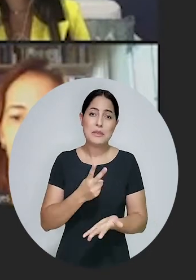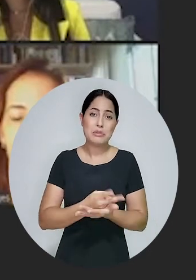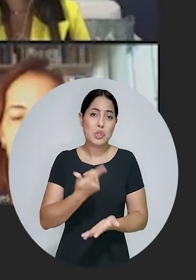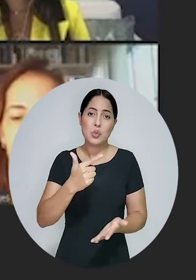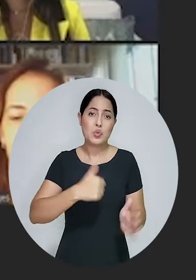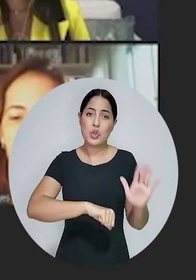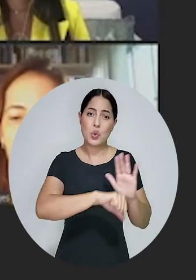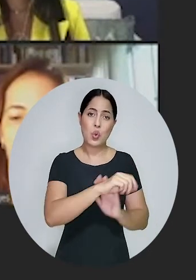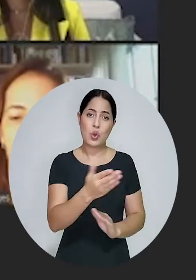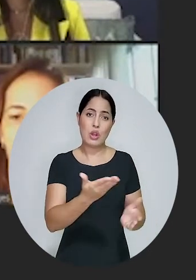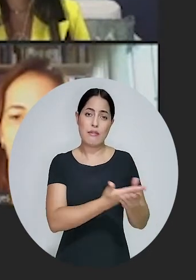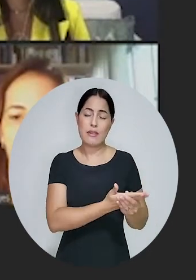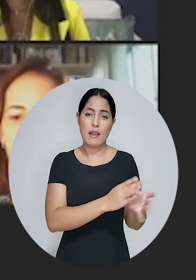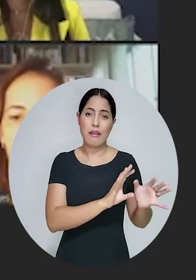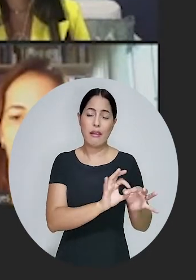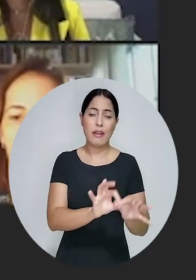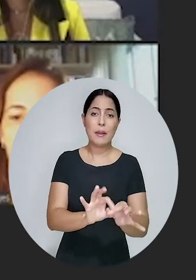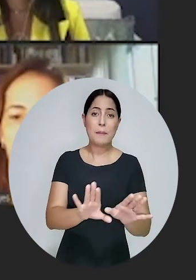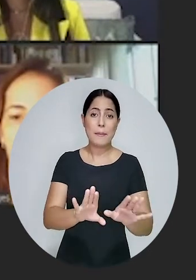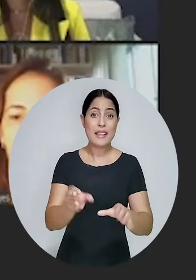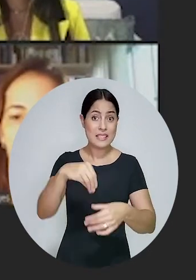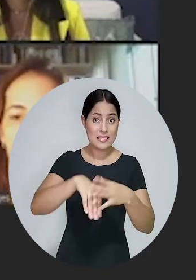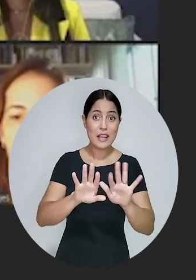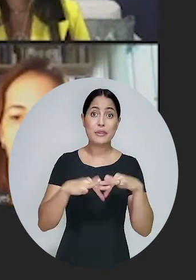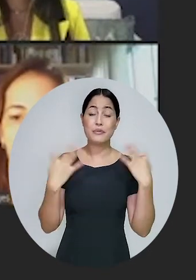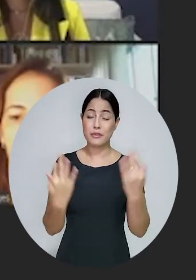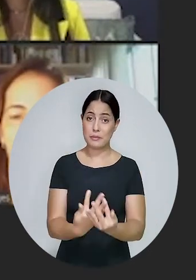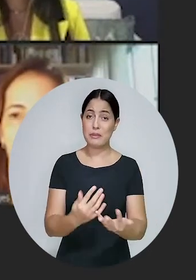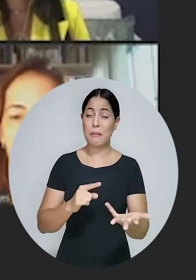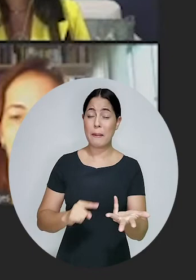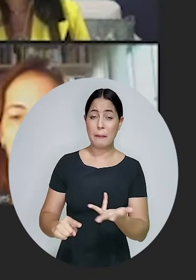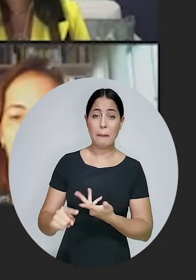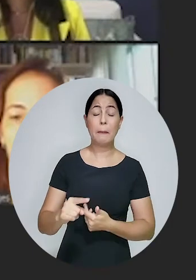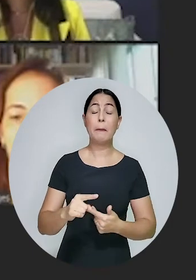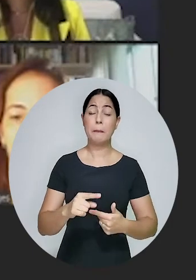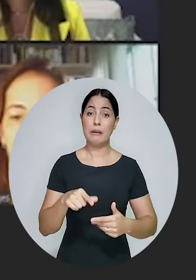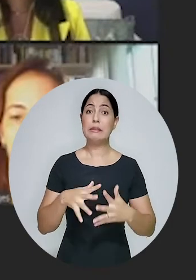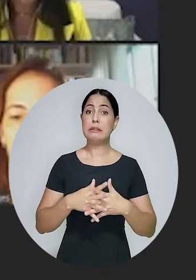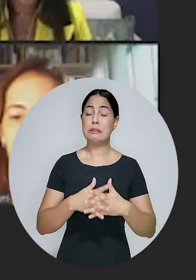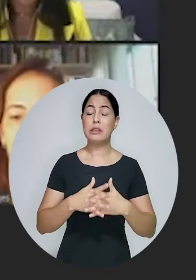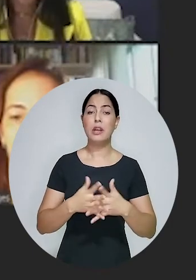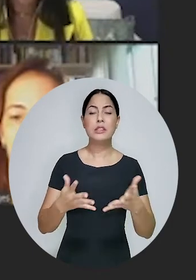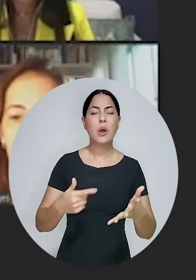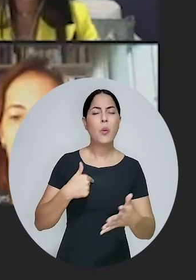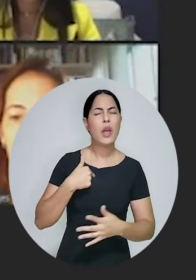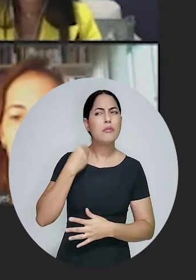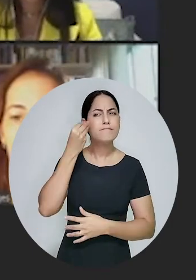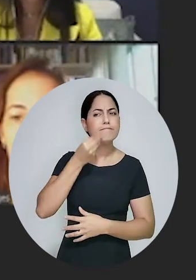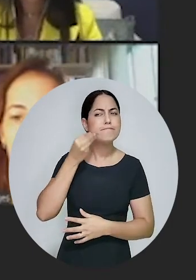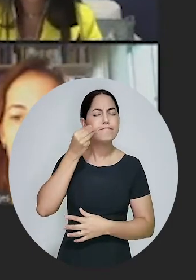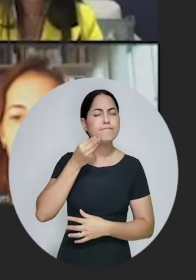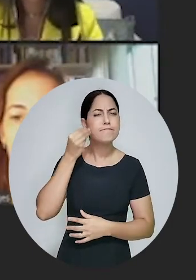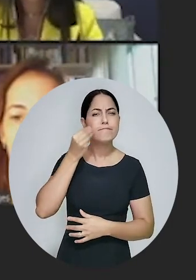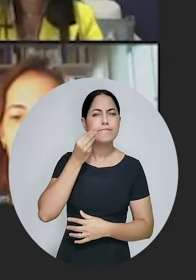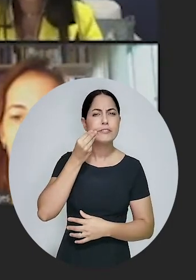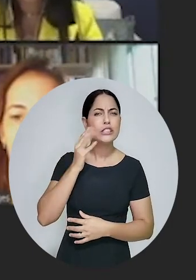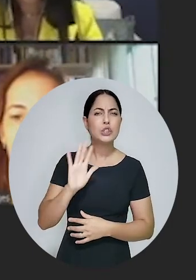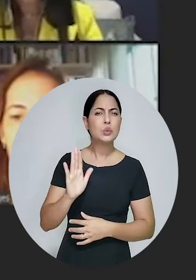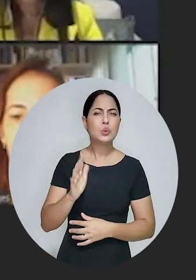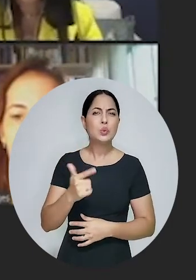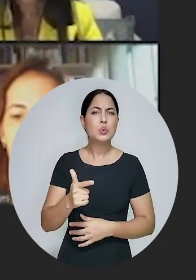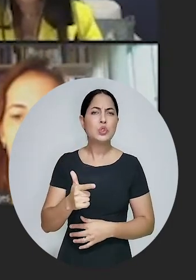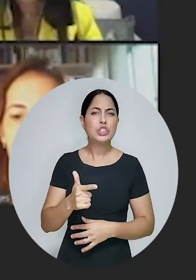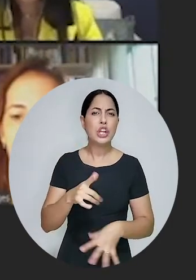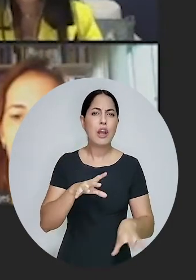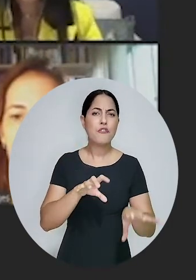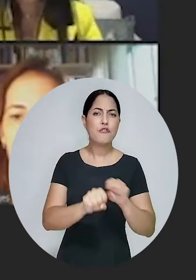um processo criminal, tinha os desdobramentos, né, das ações de família e tudo mais. Então, foi uma experiência que eu percebi que eu não trouxe